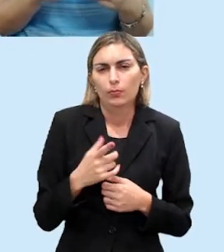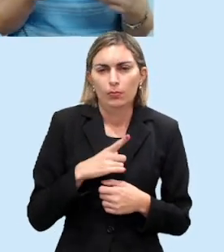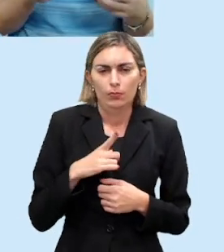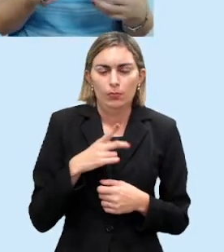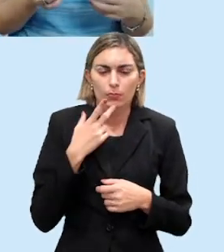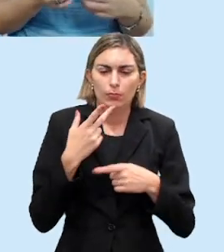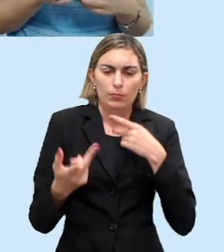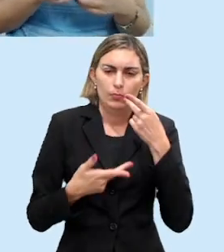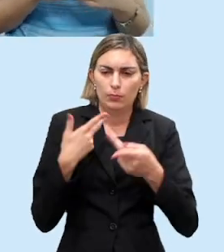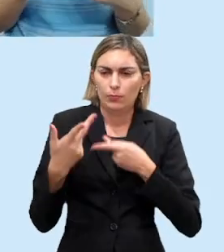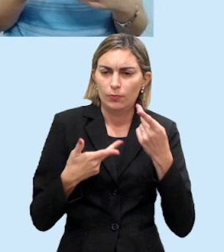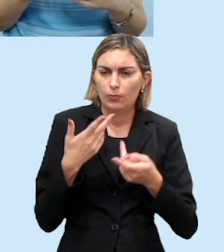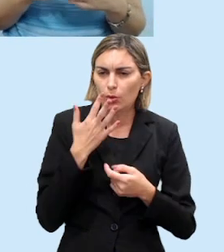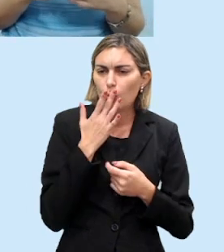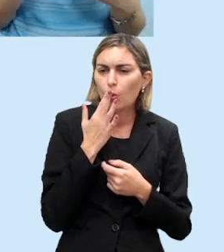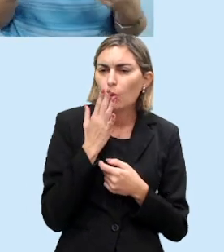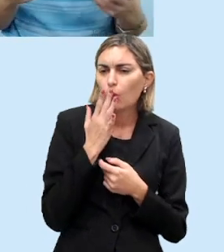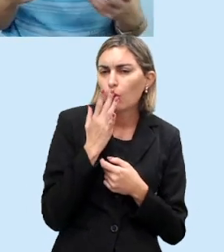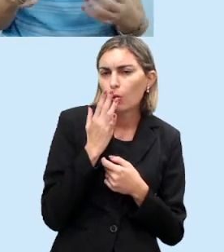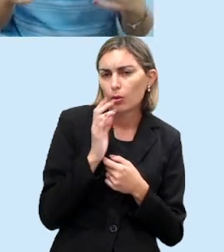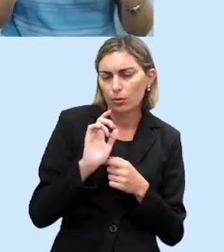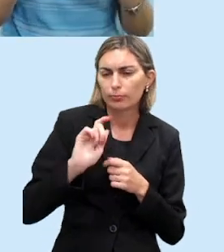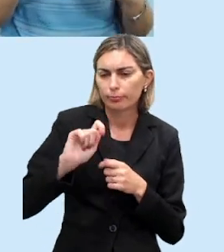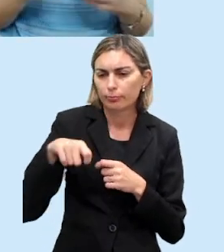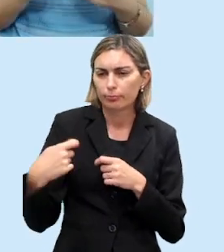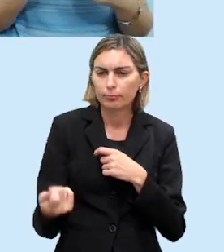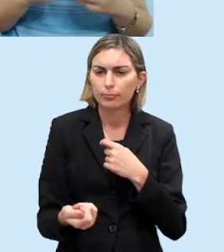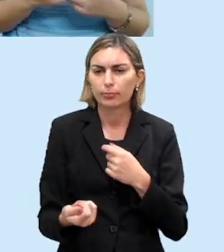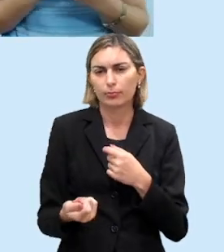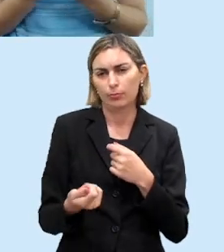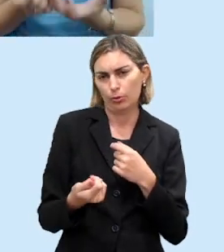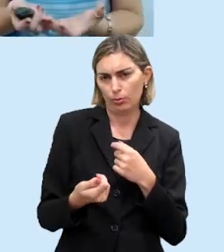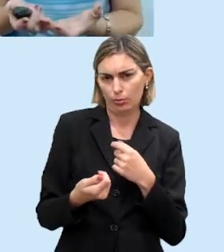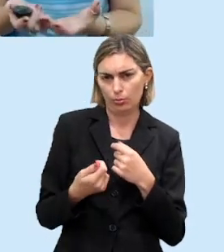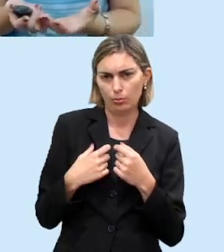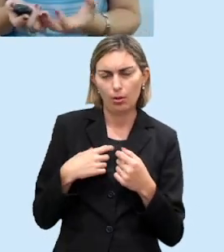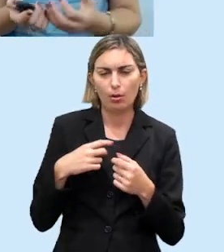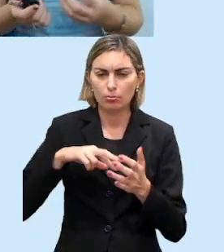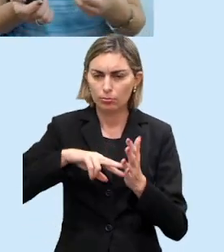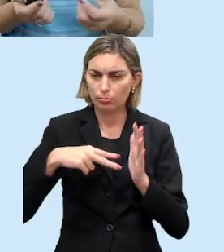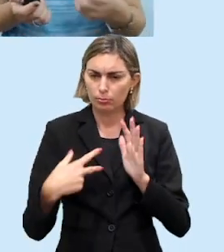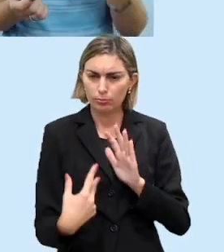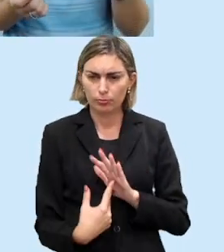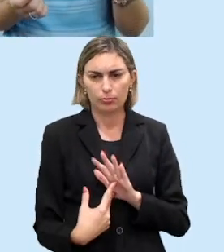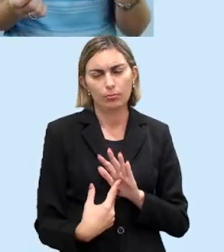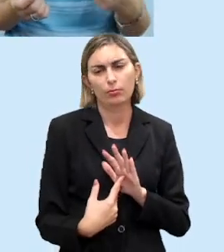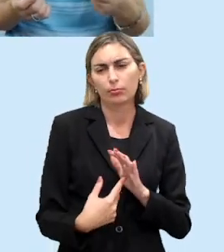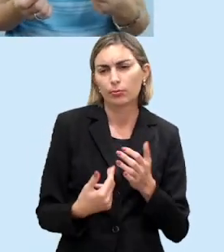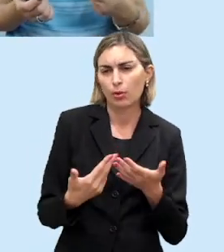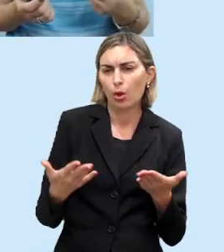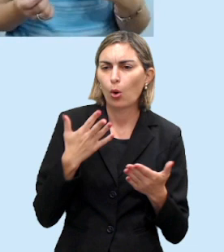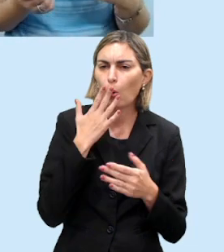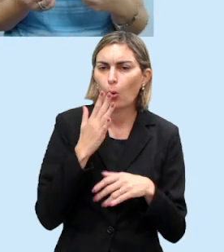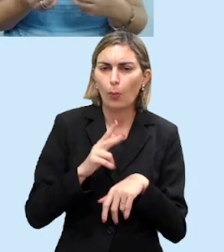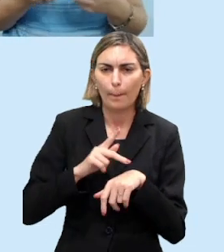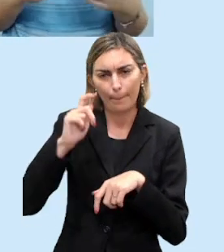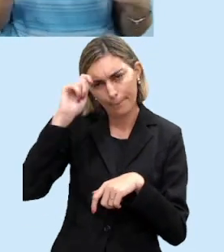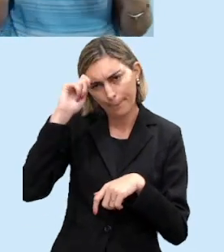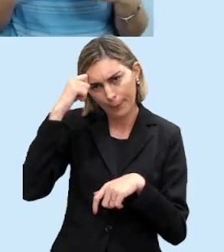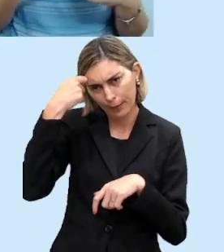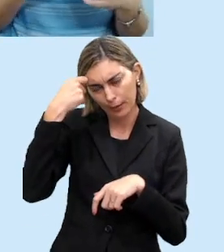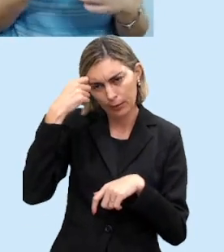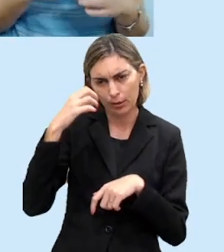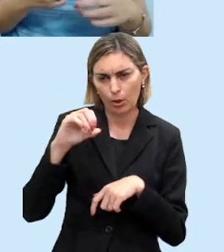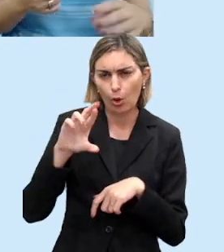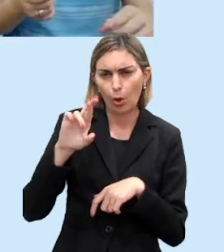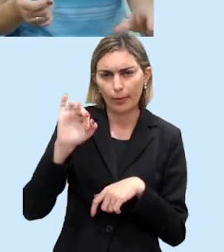de cores, não é? Cores são símbolos que a gente atribui significado. Então, a cor preta no Oriente é uma cor